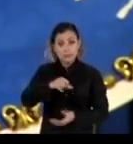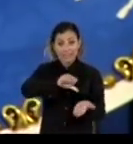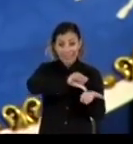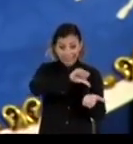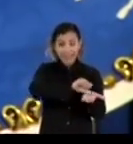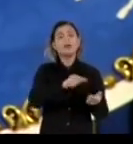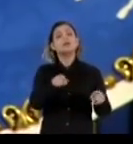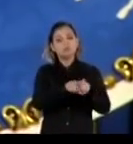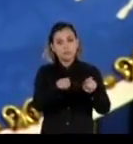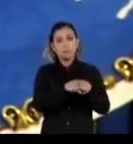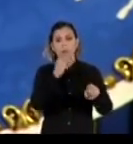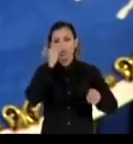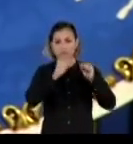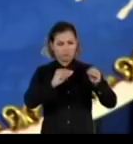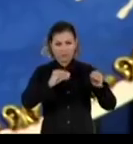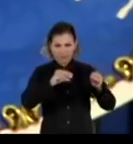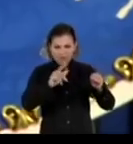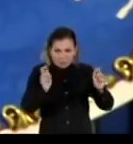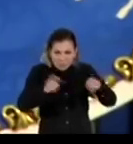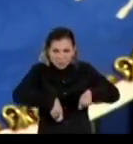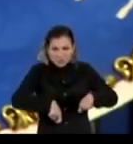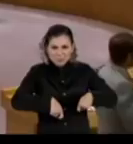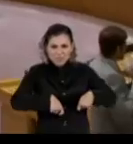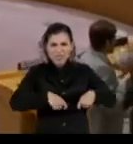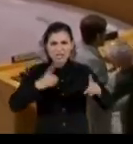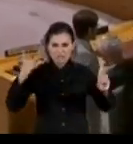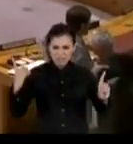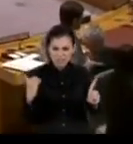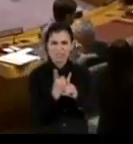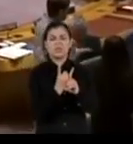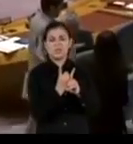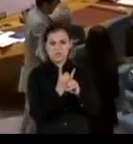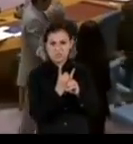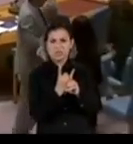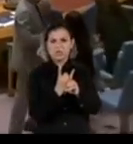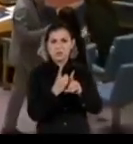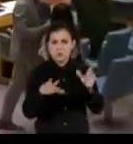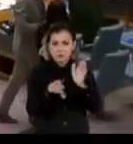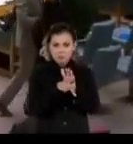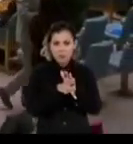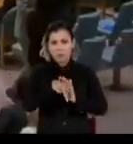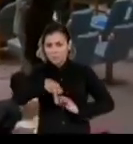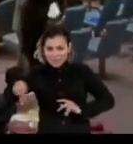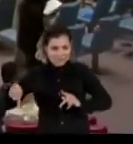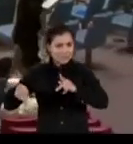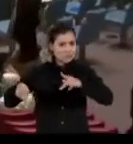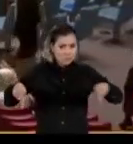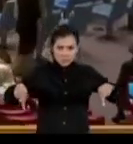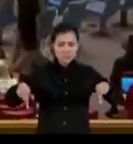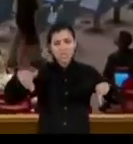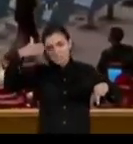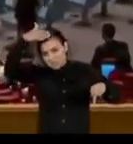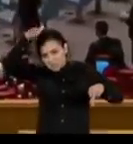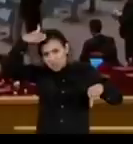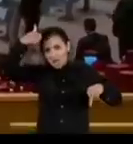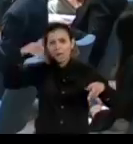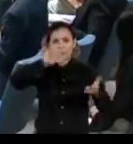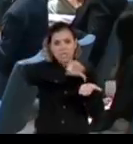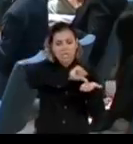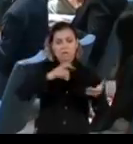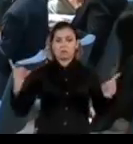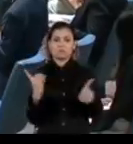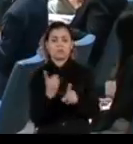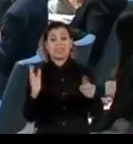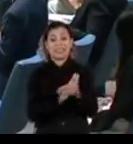iranianas também rejeitaram qualquer possibilidade de um encontro entre Hassan Rouhani e Donald Trump durante a Assembleia Geral